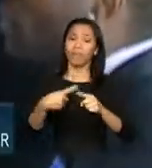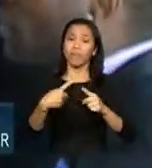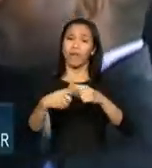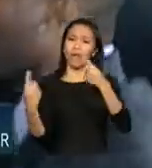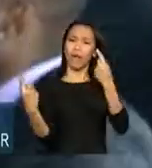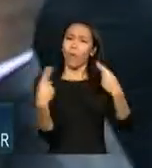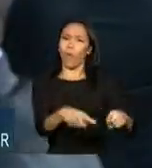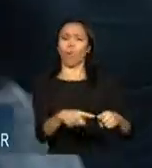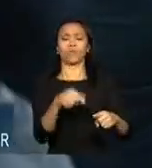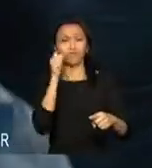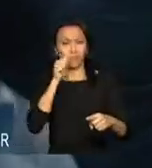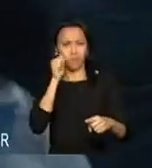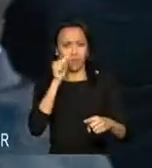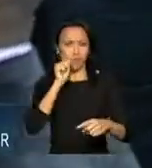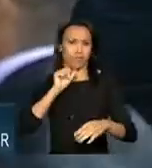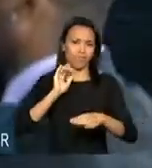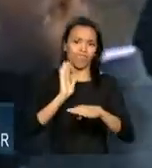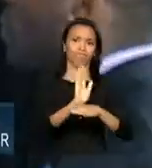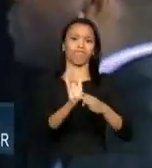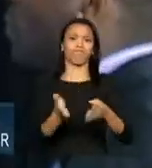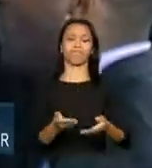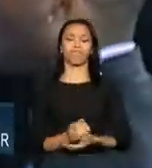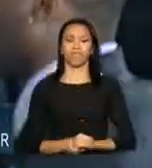violência contra as mulheres.